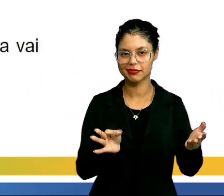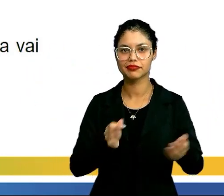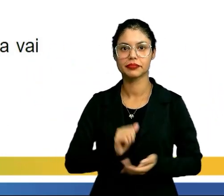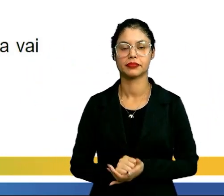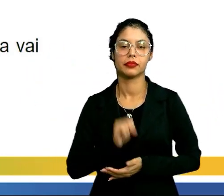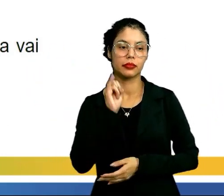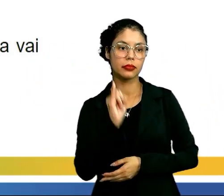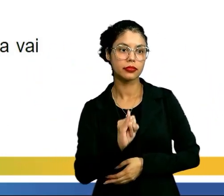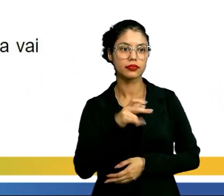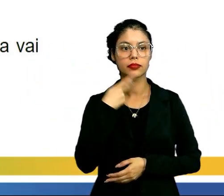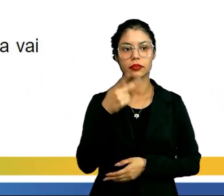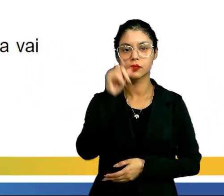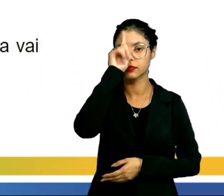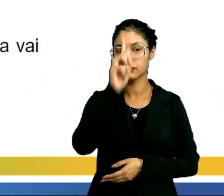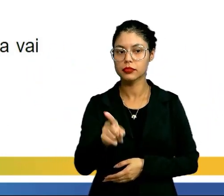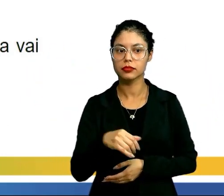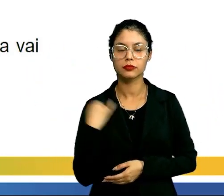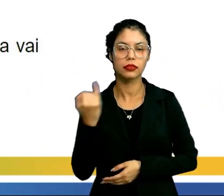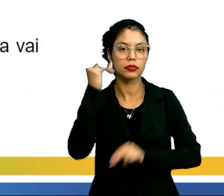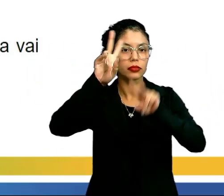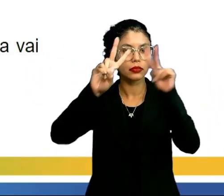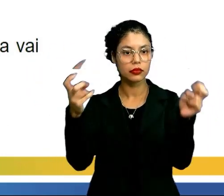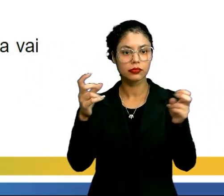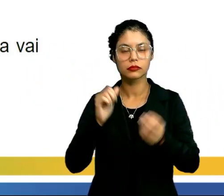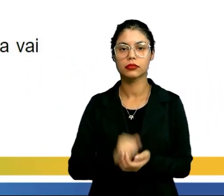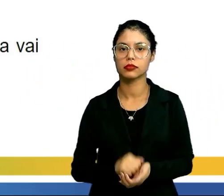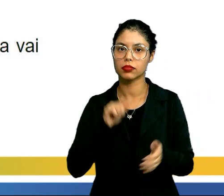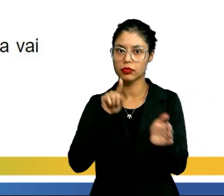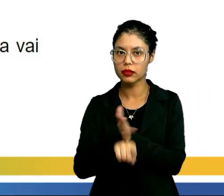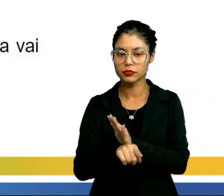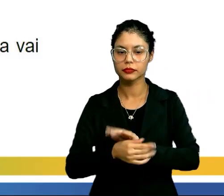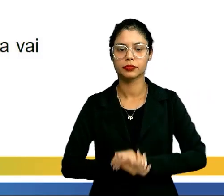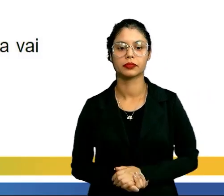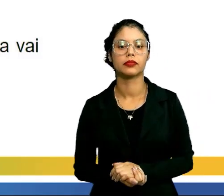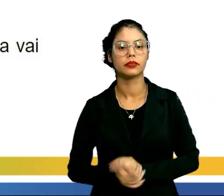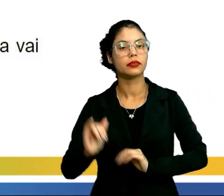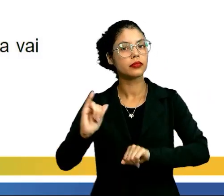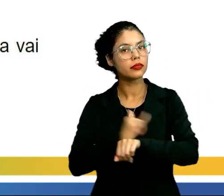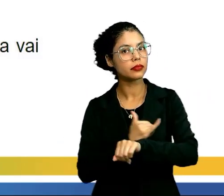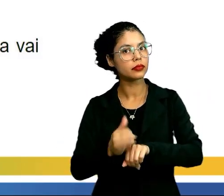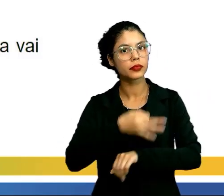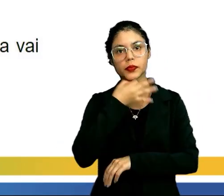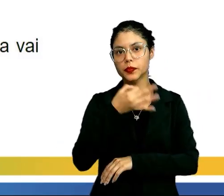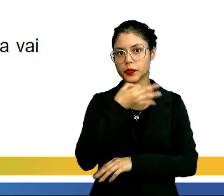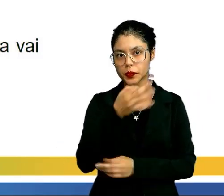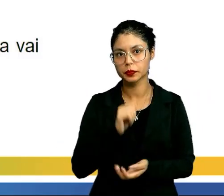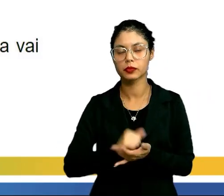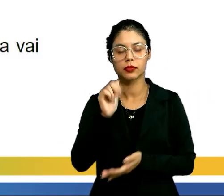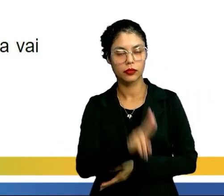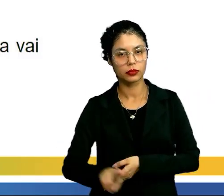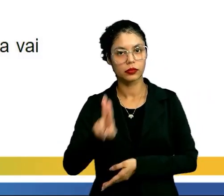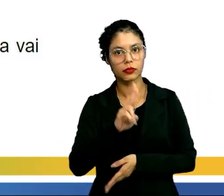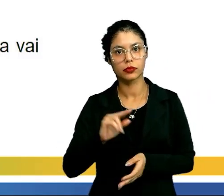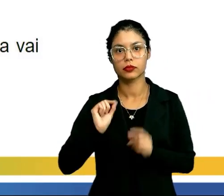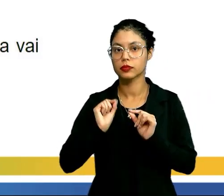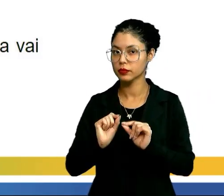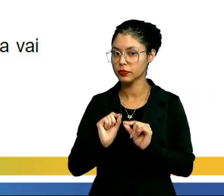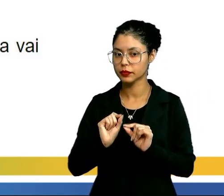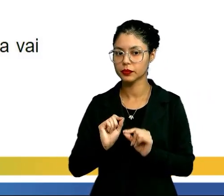gente. Citar autoridade especialista no assunto em questão. A estratégia argumentativa utilizada por ele